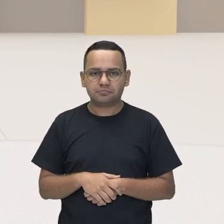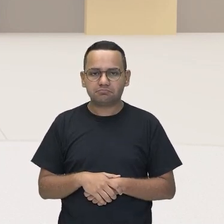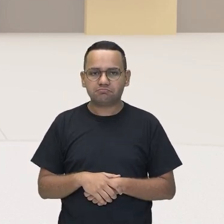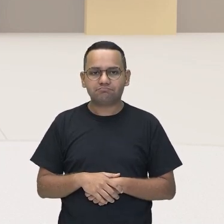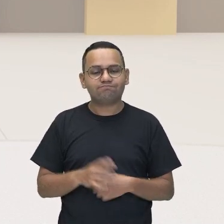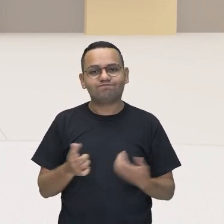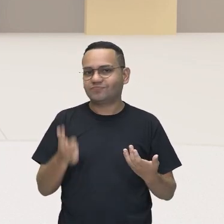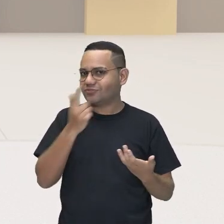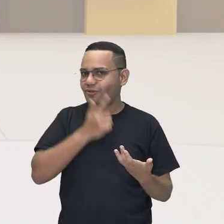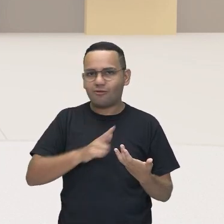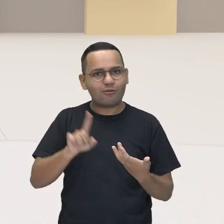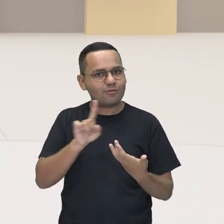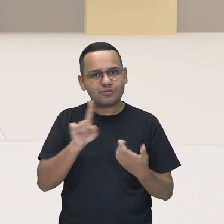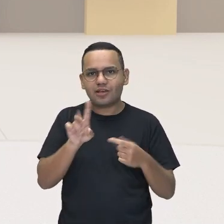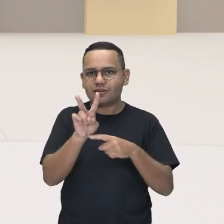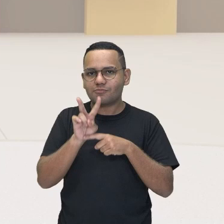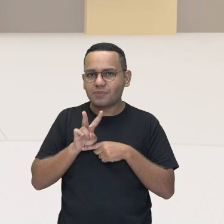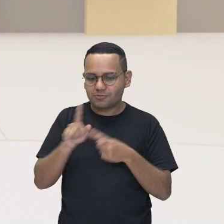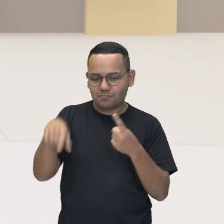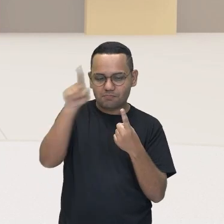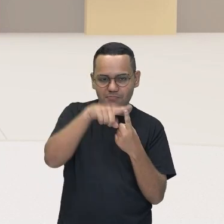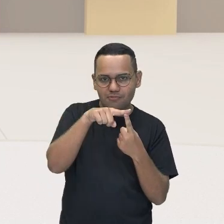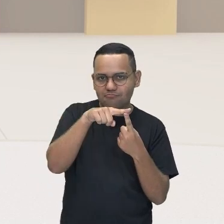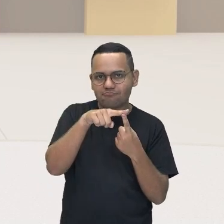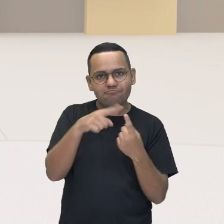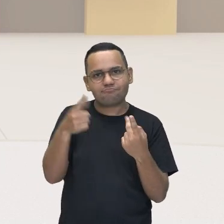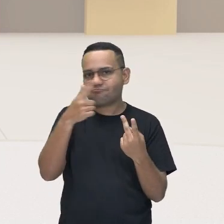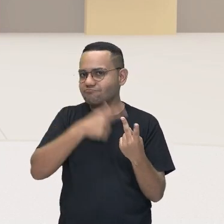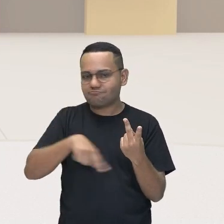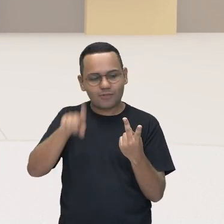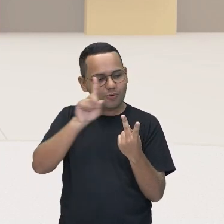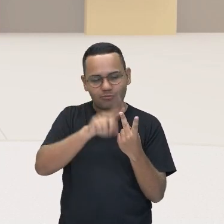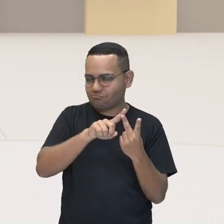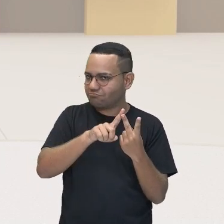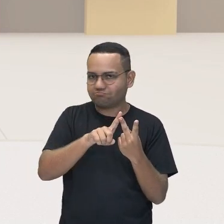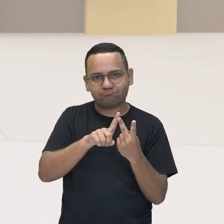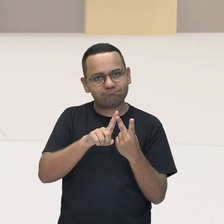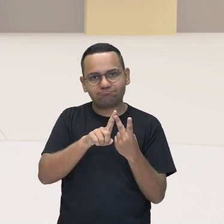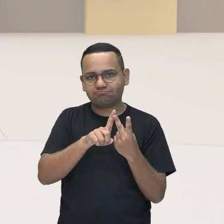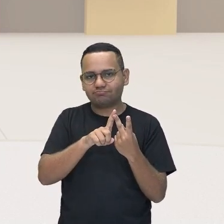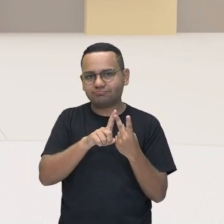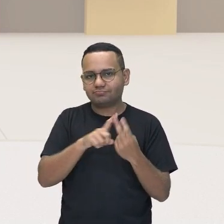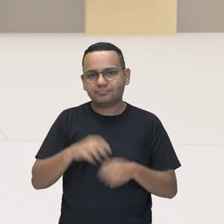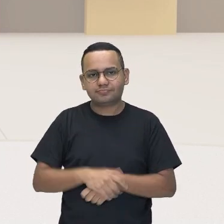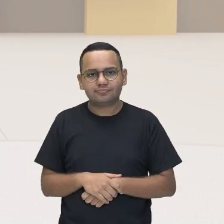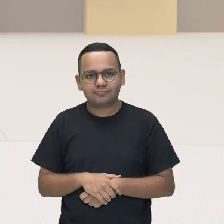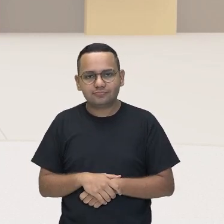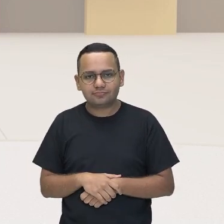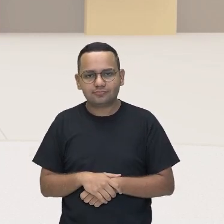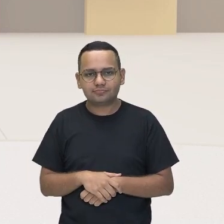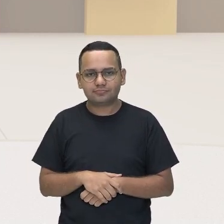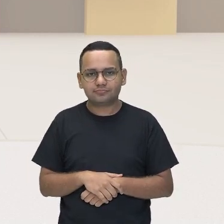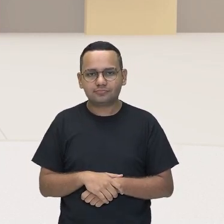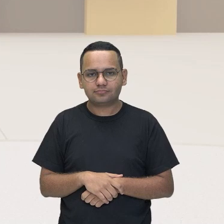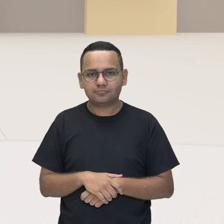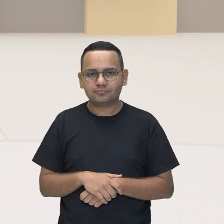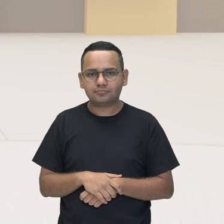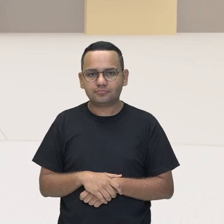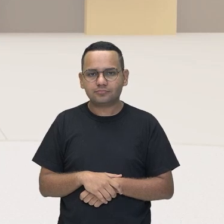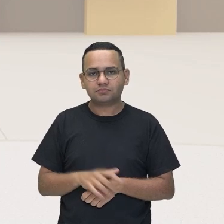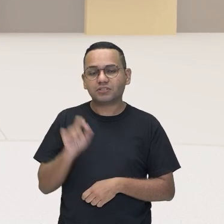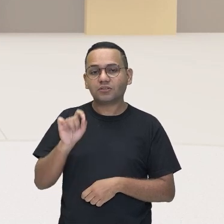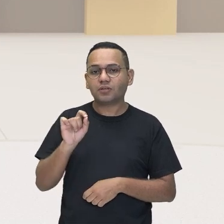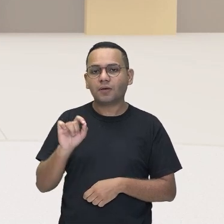consegue empréstimo pessoal, não consegue empréstimo consignado se não tiver uma garantia. Então, às vezes, acaba tendo que correr aí para o